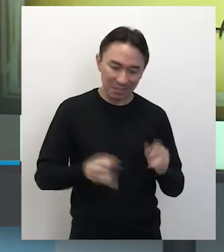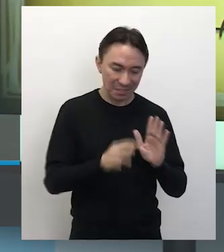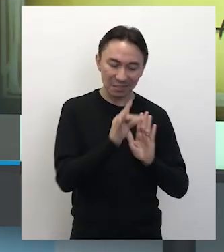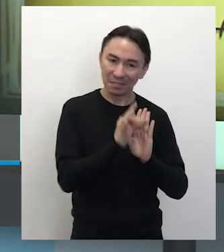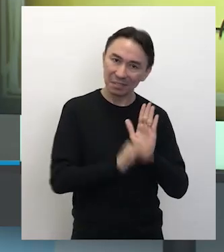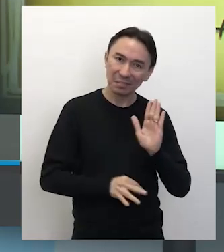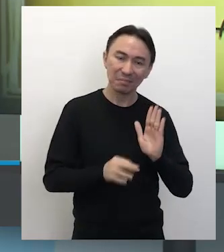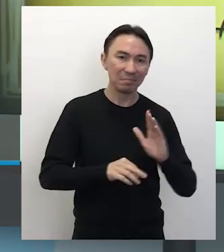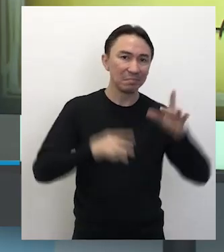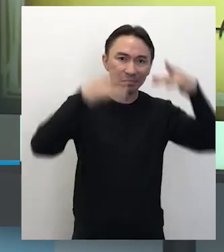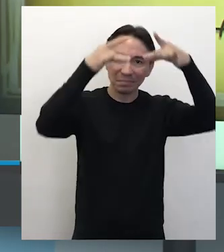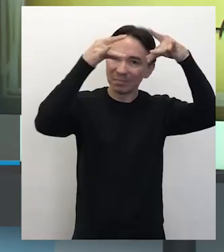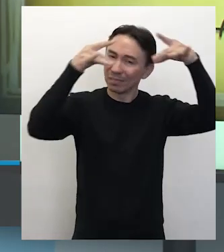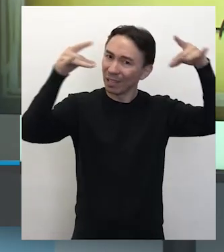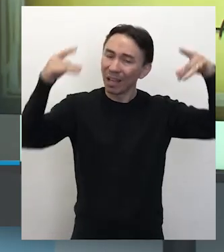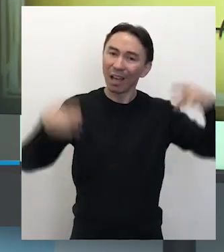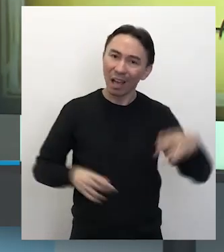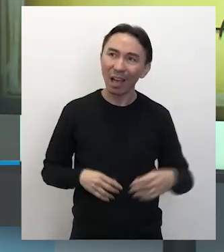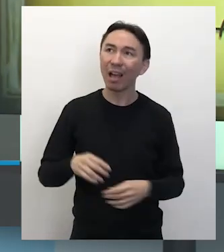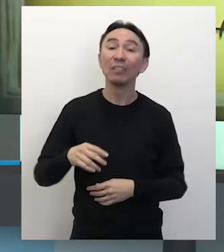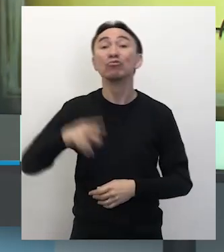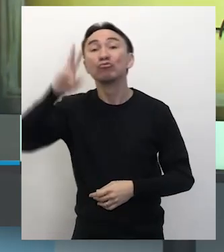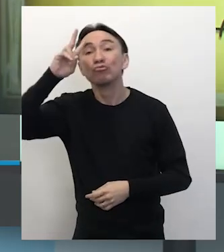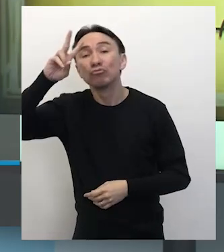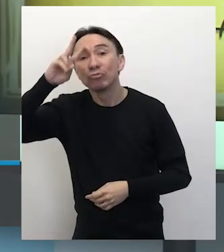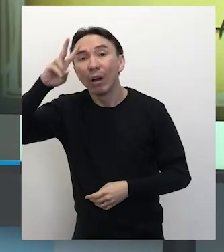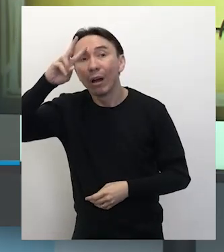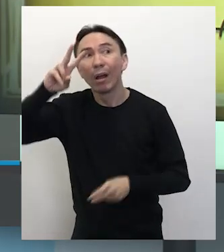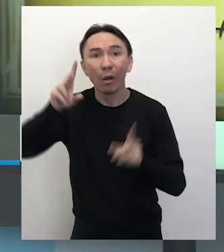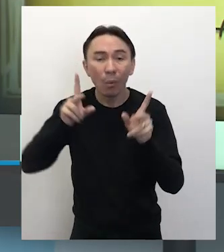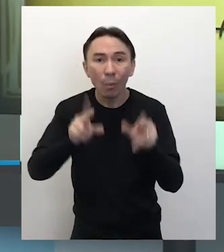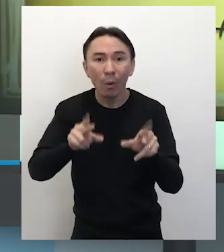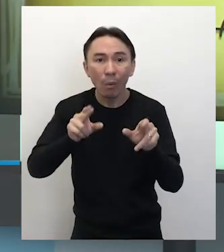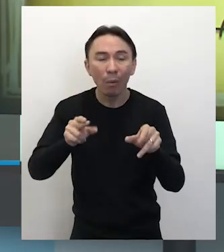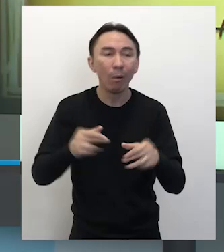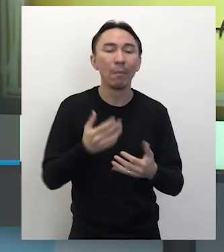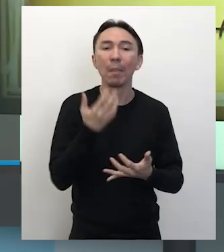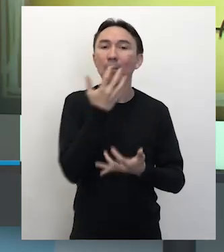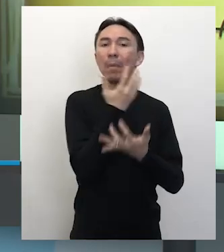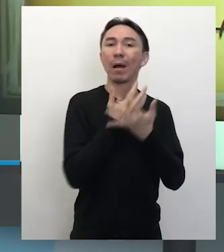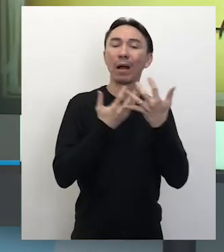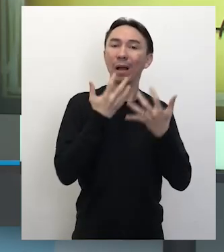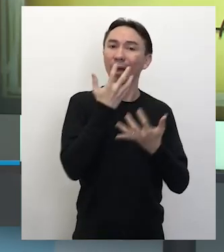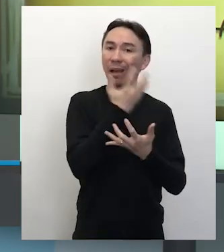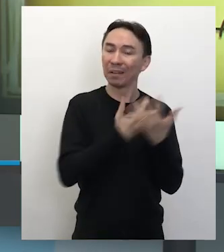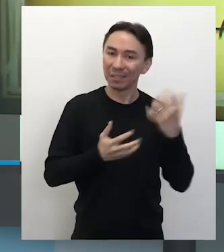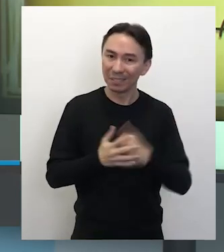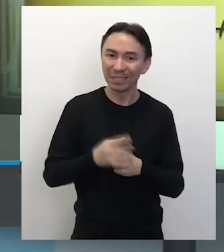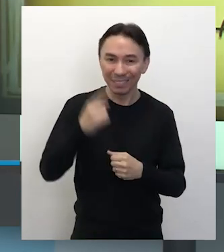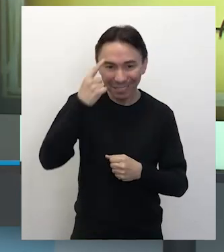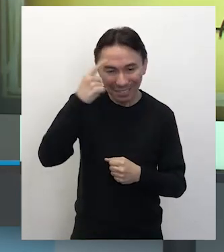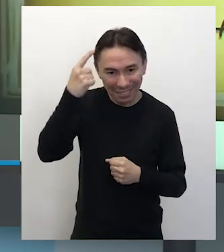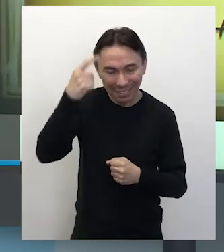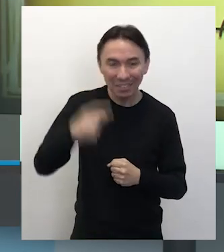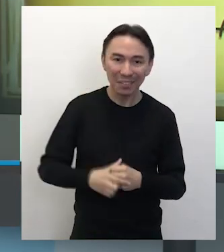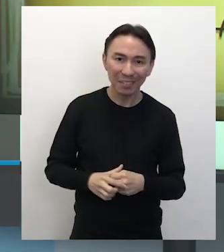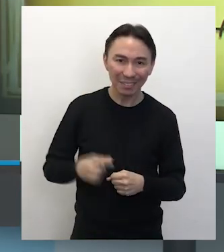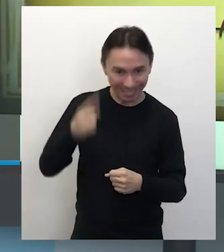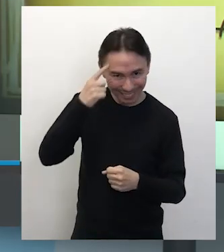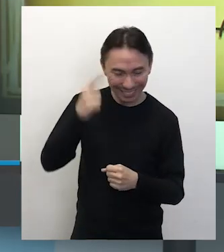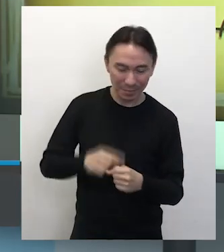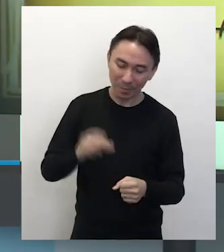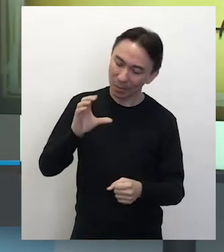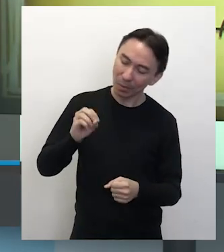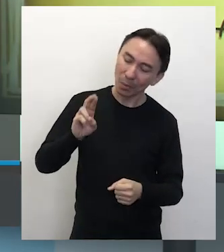são histórias cantadas. Por isso que lá no início do PPT, né, do PowerPoint, tem cordel,